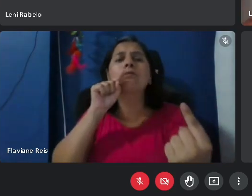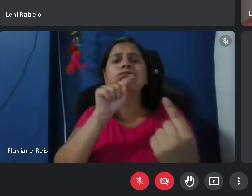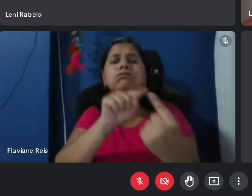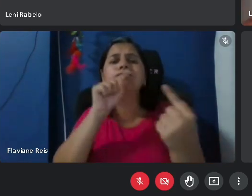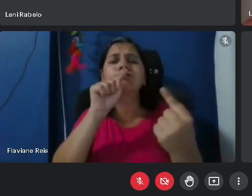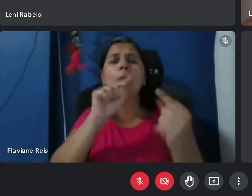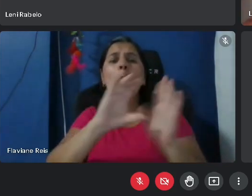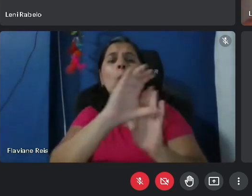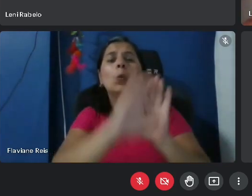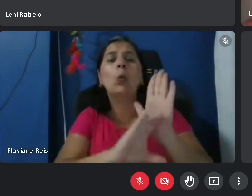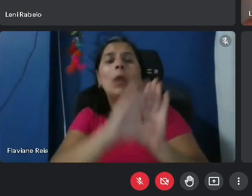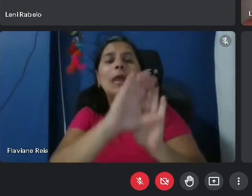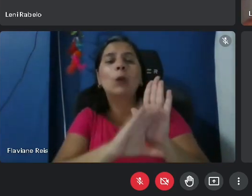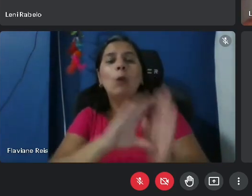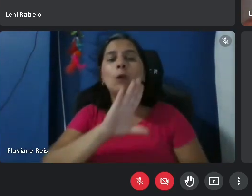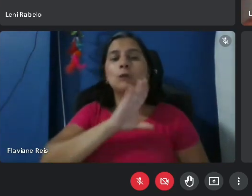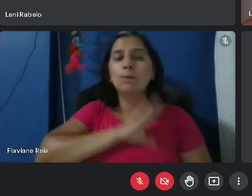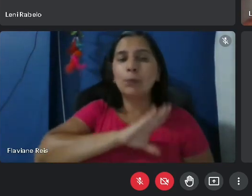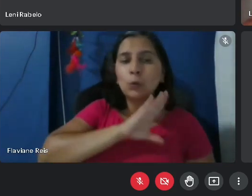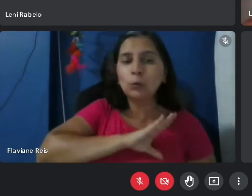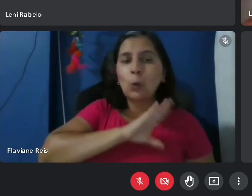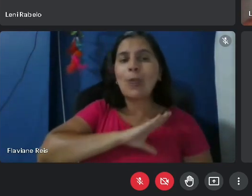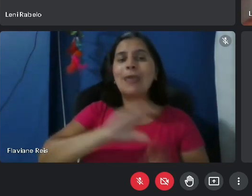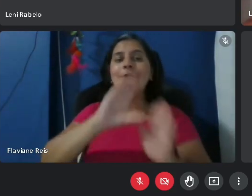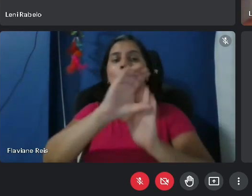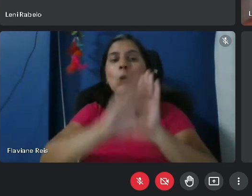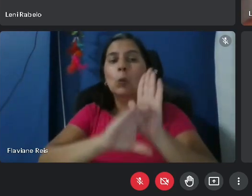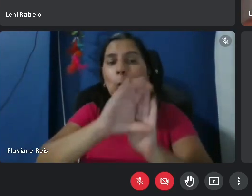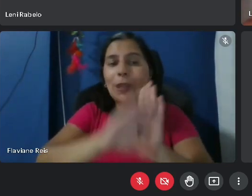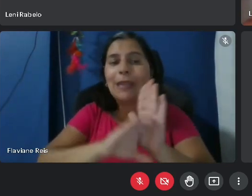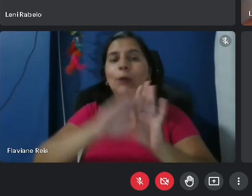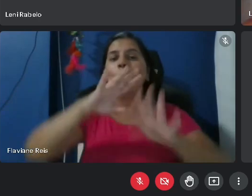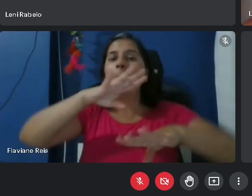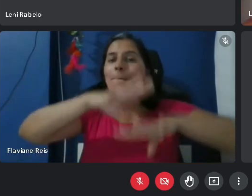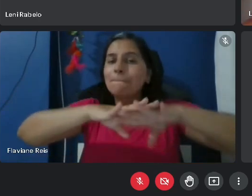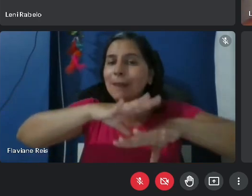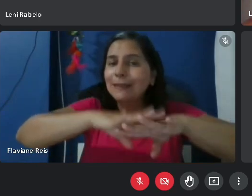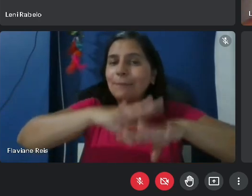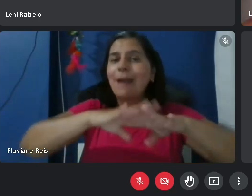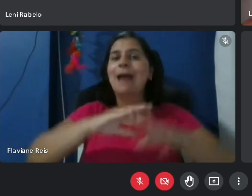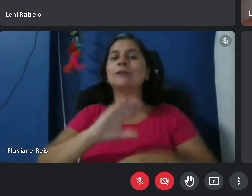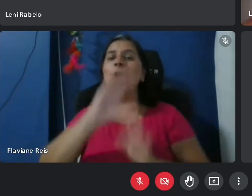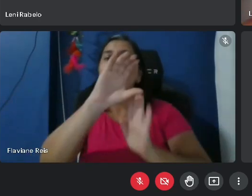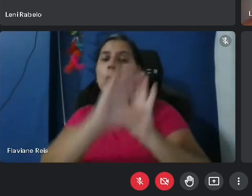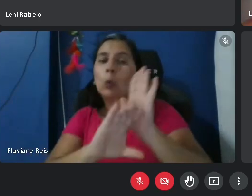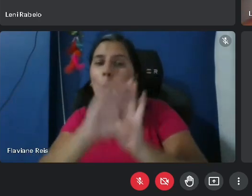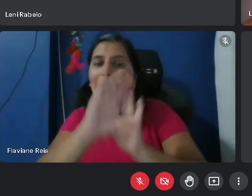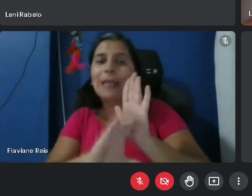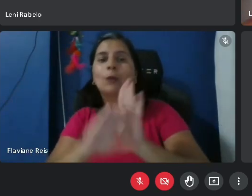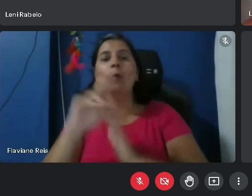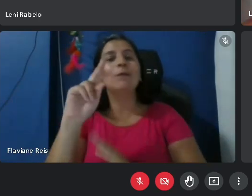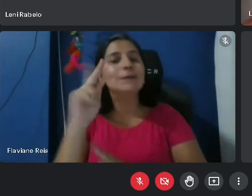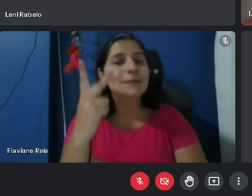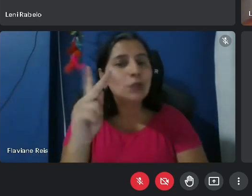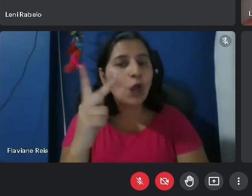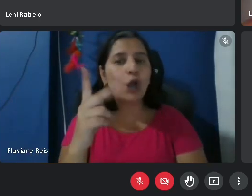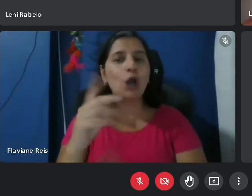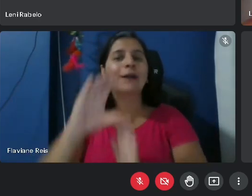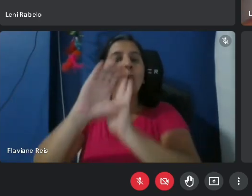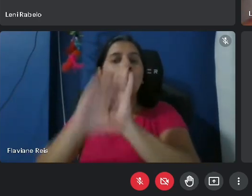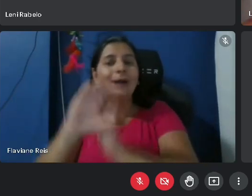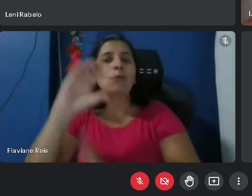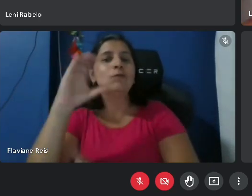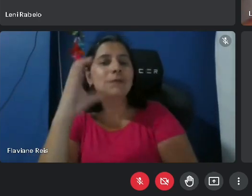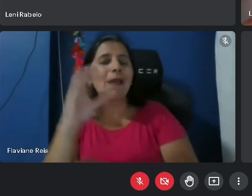Qual tipo de formação? Com qual objetivo? Com o currículo, ele vai contemplar o português, a